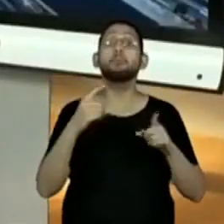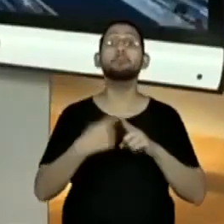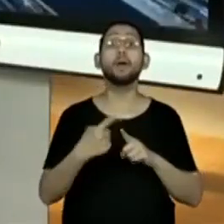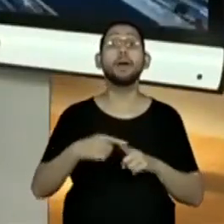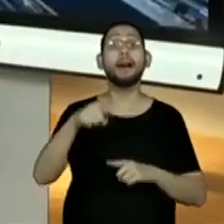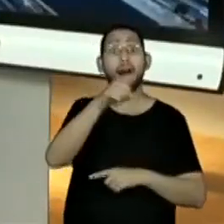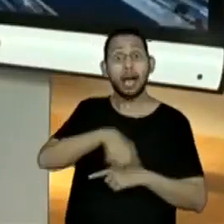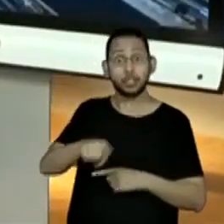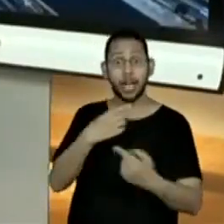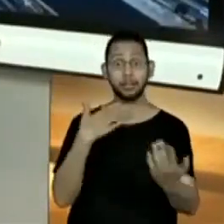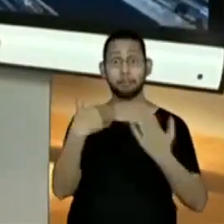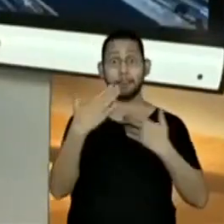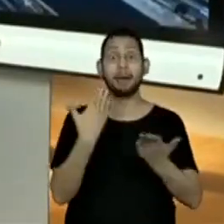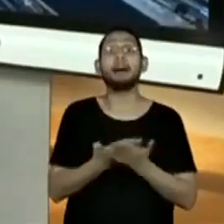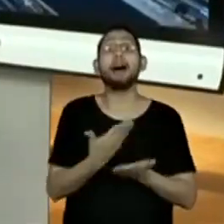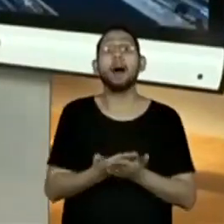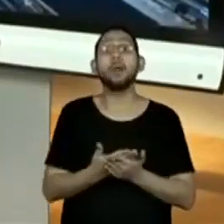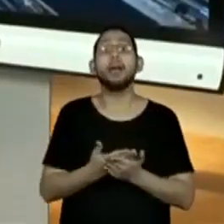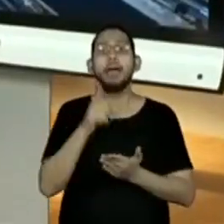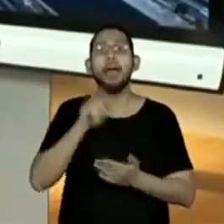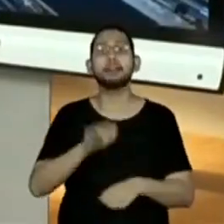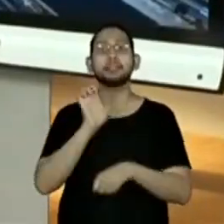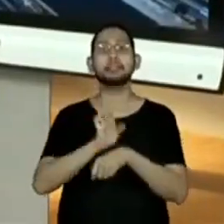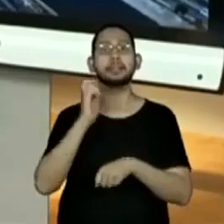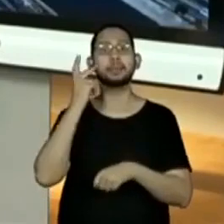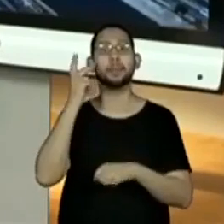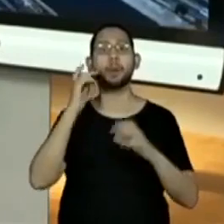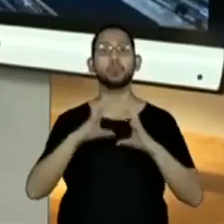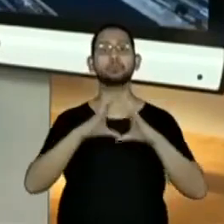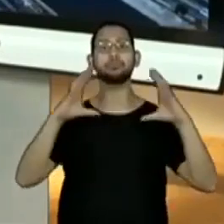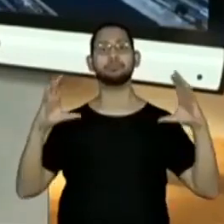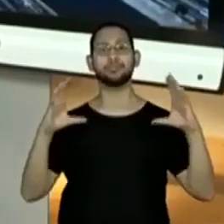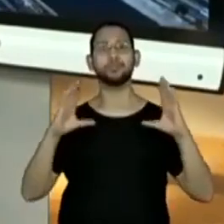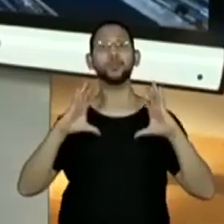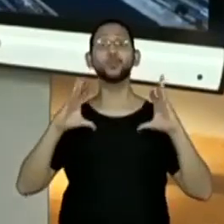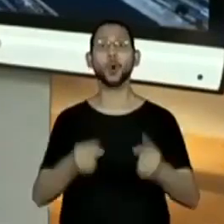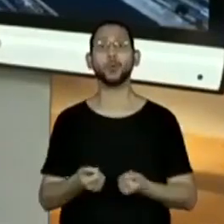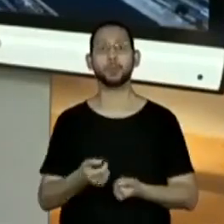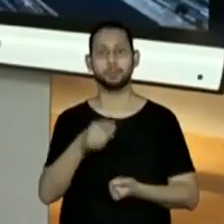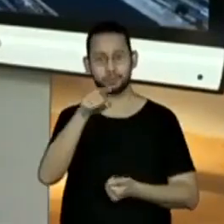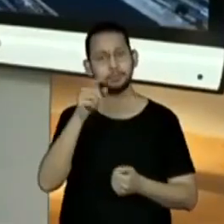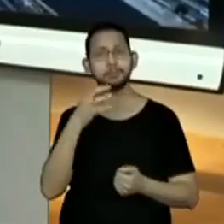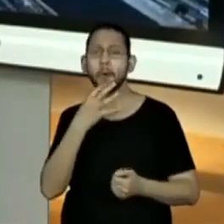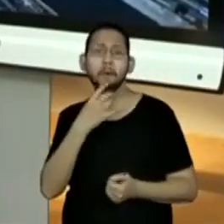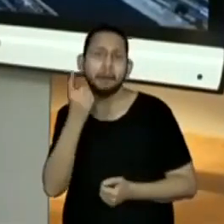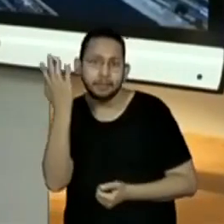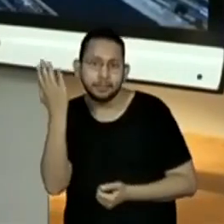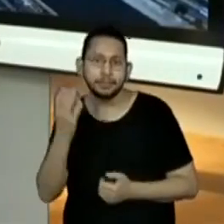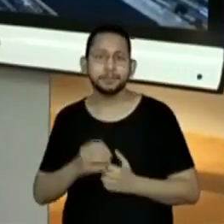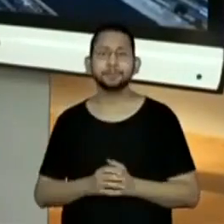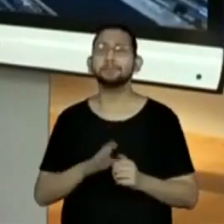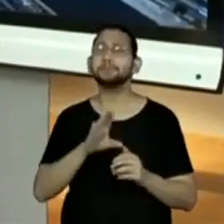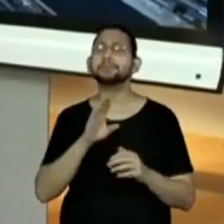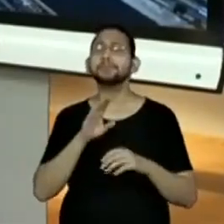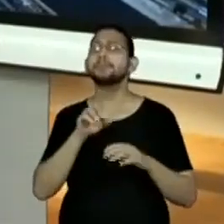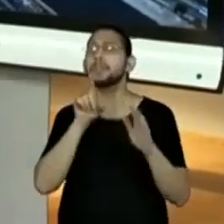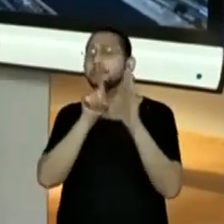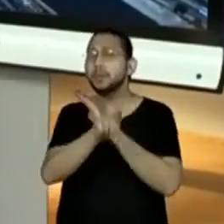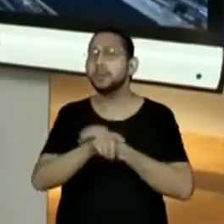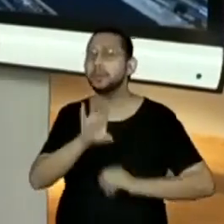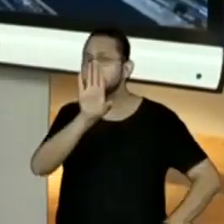inteiro. Então coloquem o nome deste rio. Agora eu vou contar uma coisa para vocês. Dá para imaginar